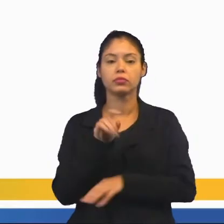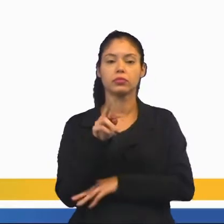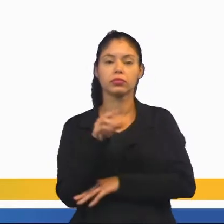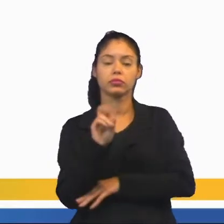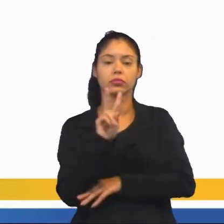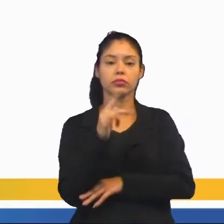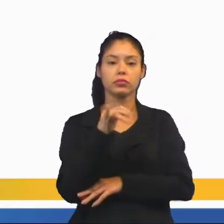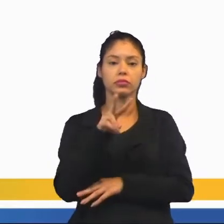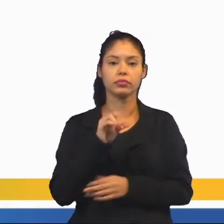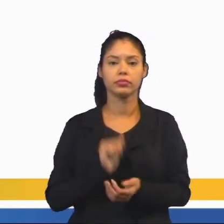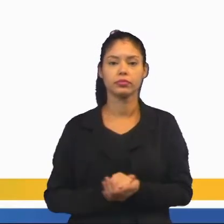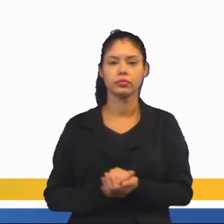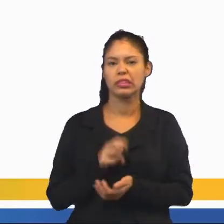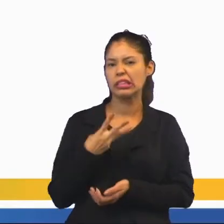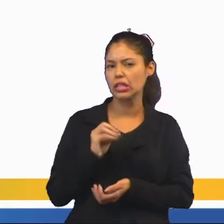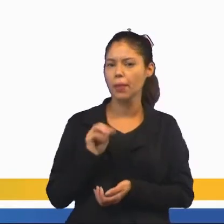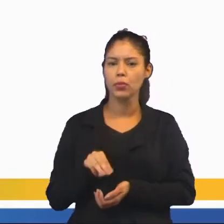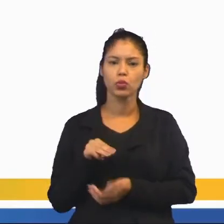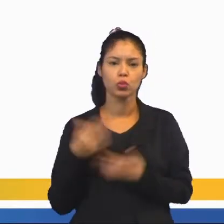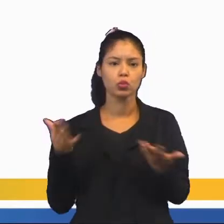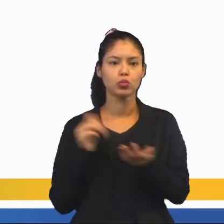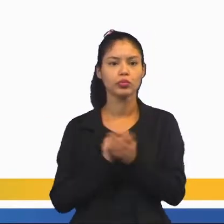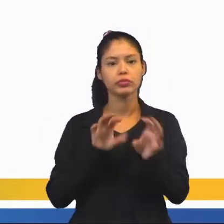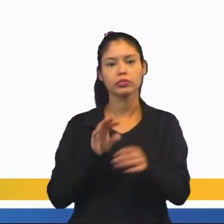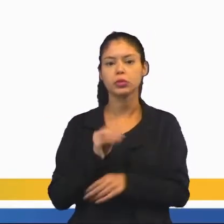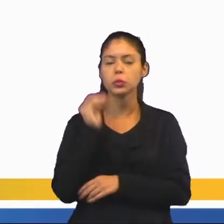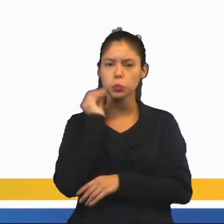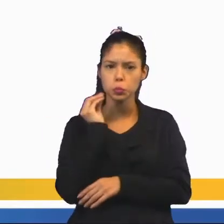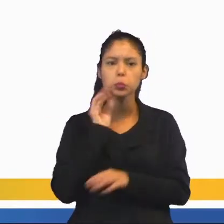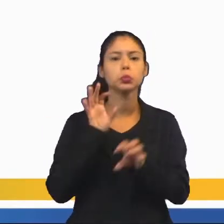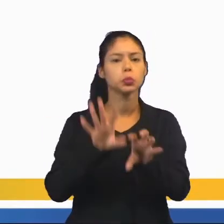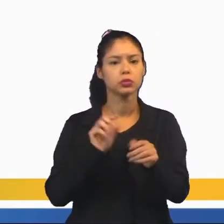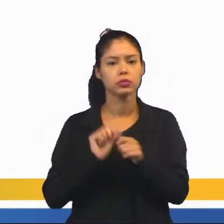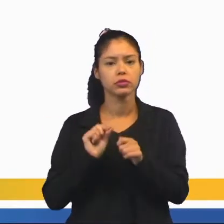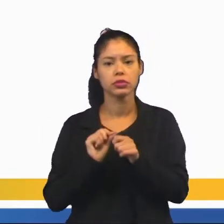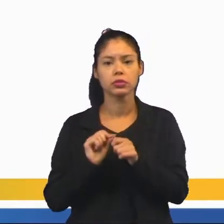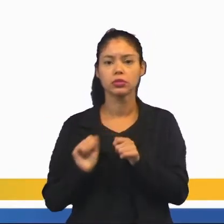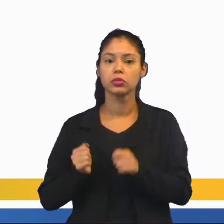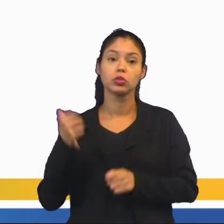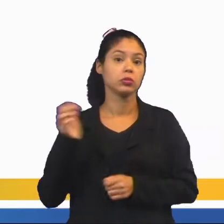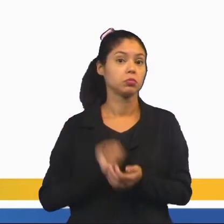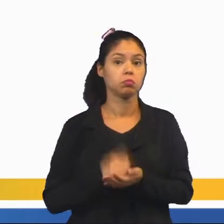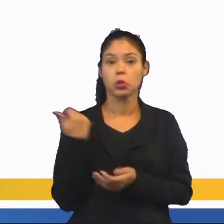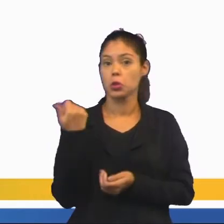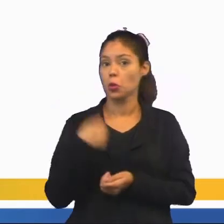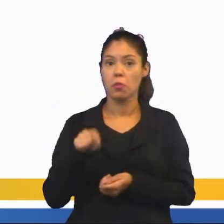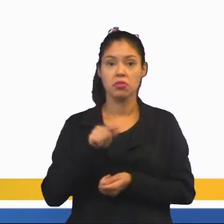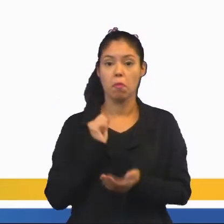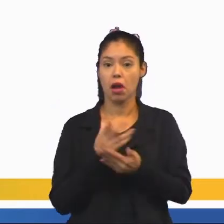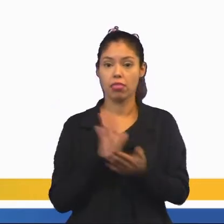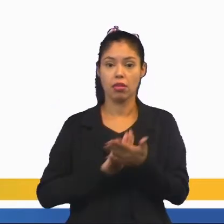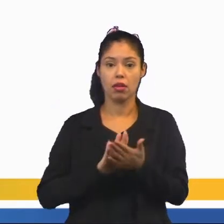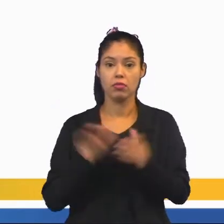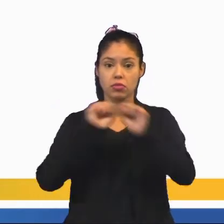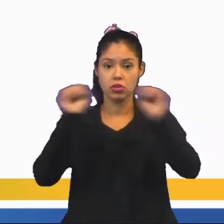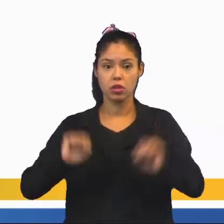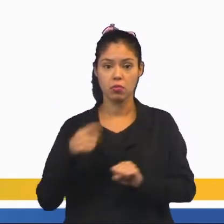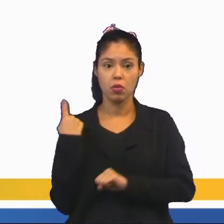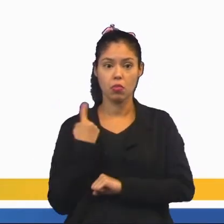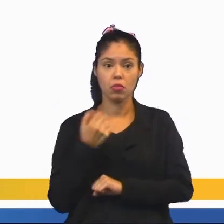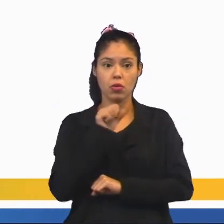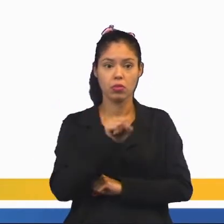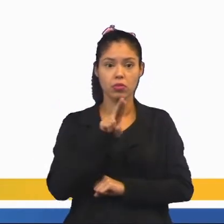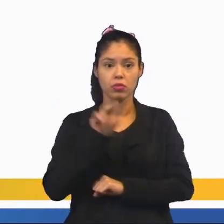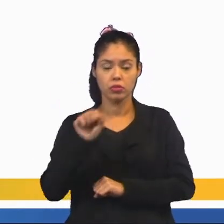o HIV. Em cerca de 30 minutos, esses testes são realizados gratuitamente pelo Sistema Único de Saúde, o